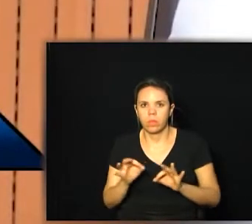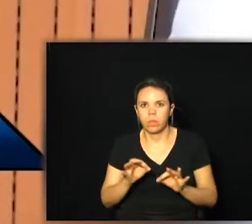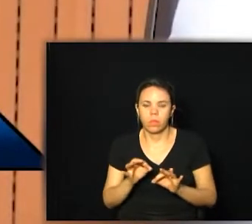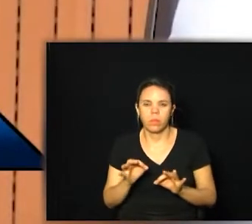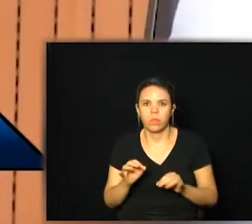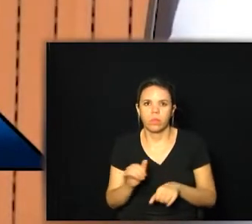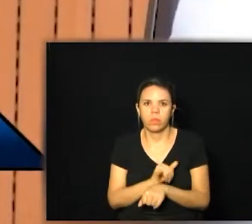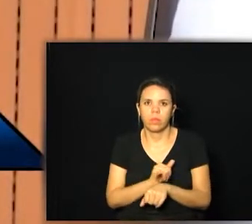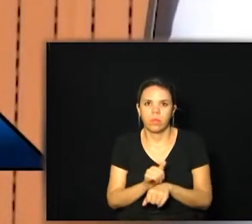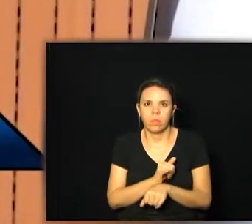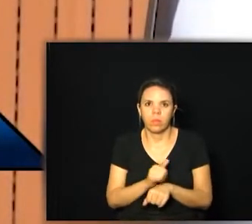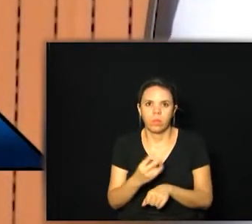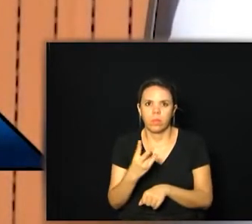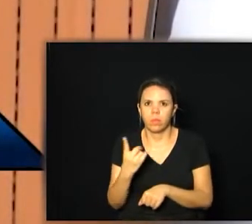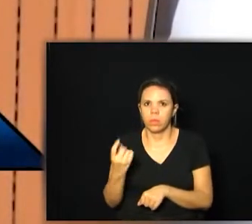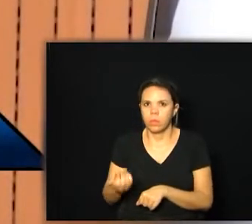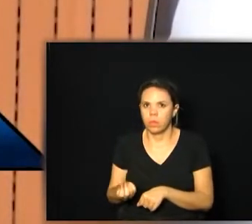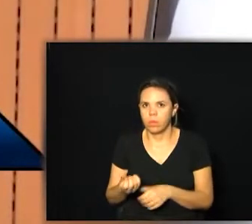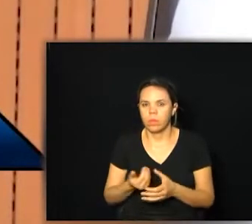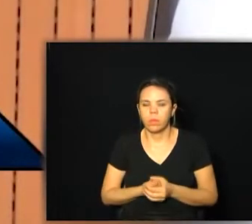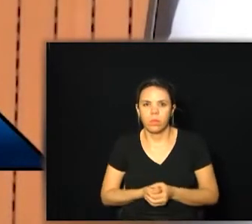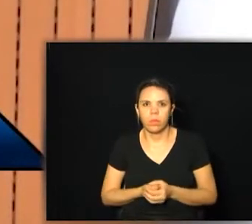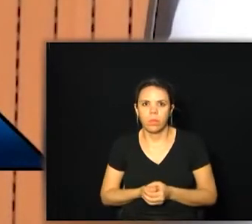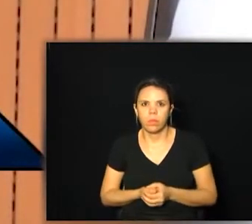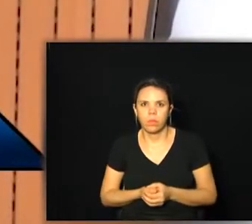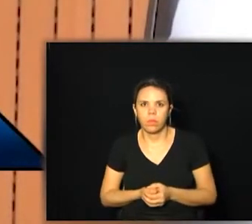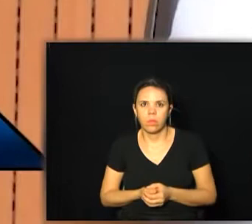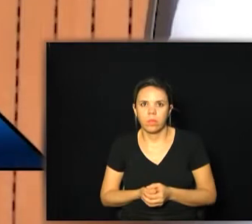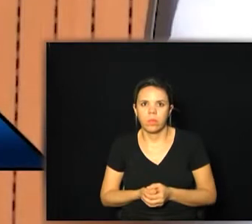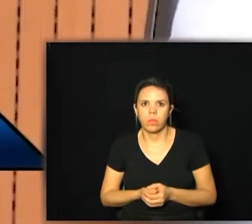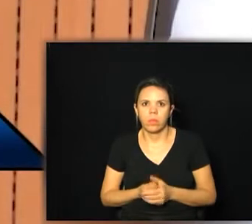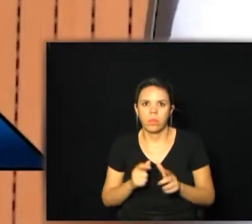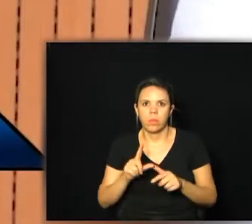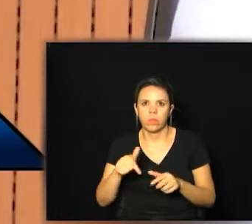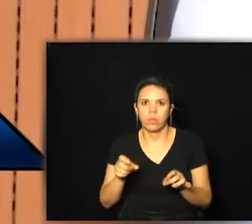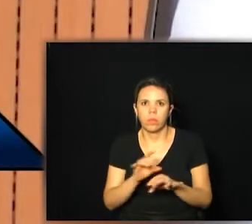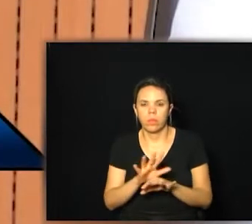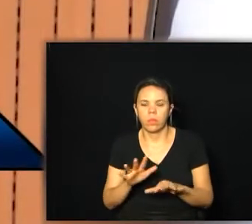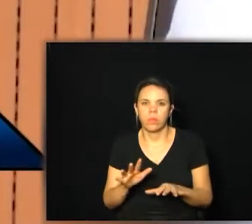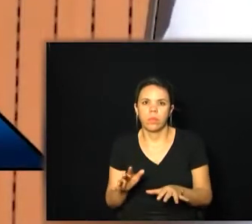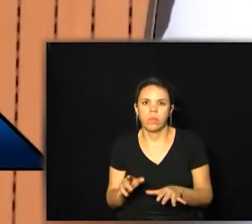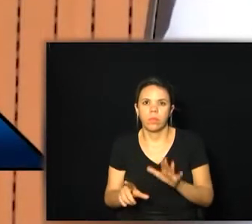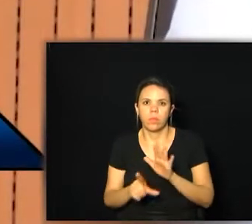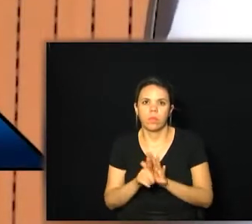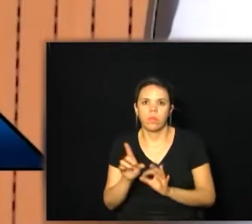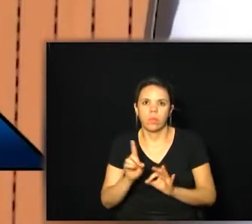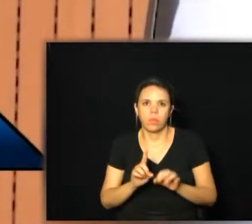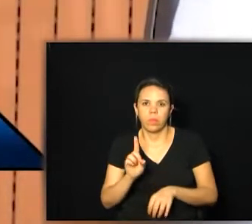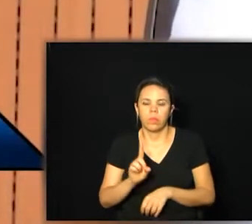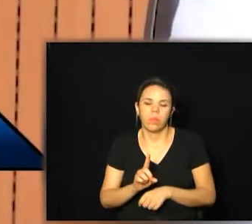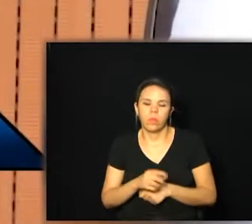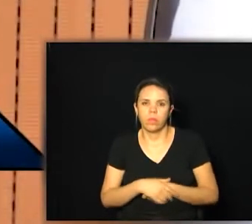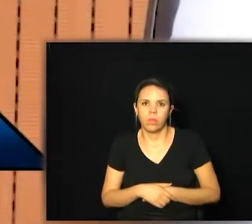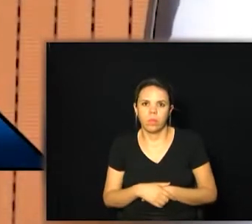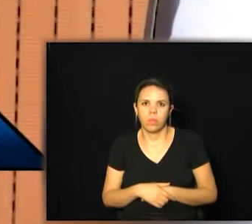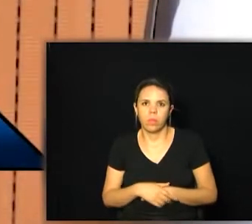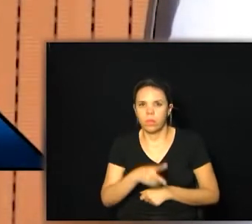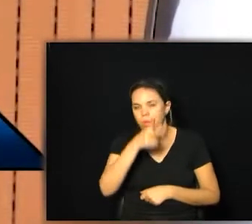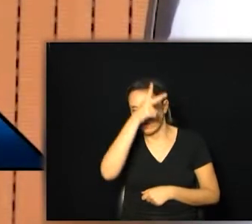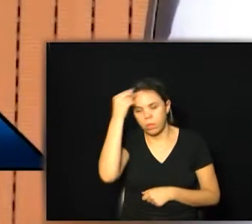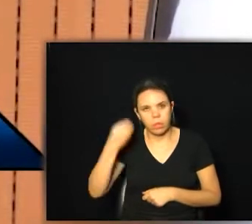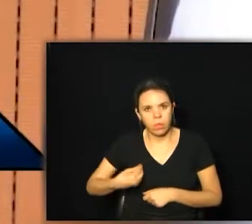diretor estratégico de 2016. Na ocasião, após a promulgação da lei do plano diretor, a